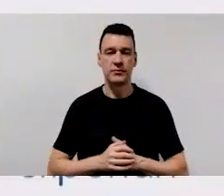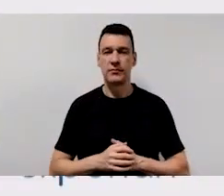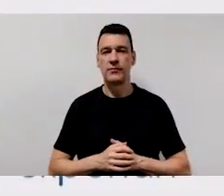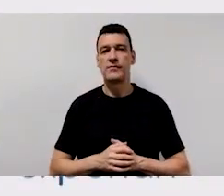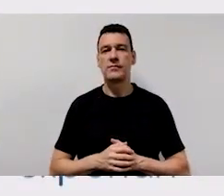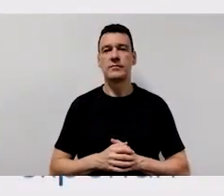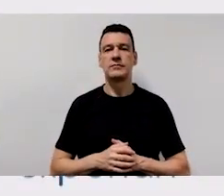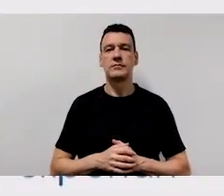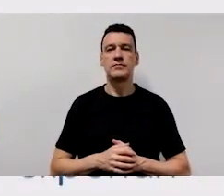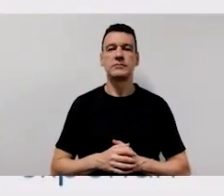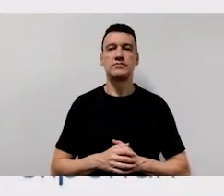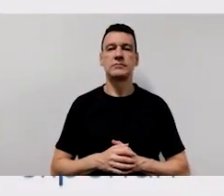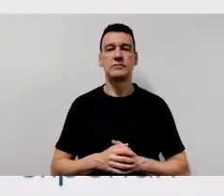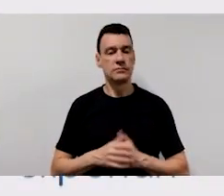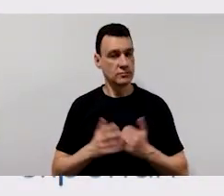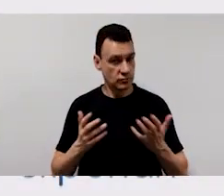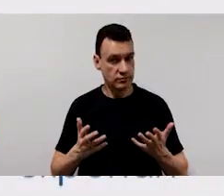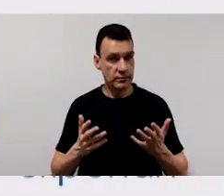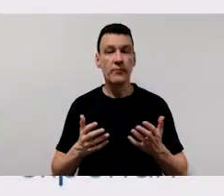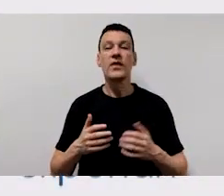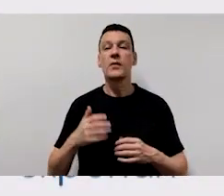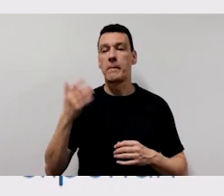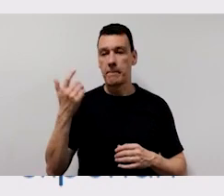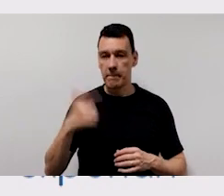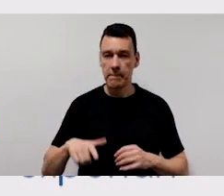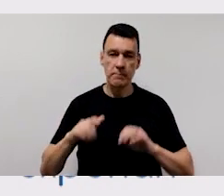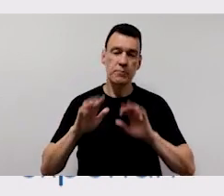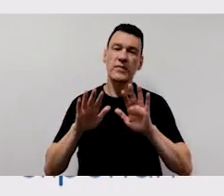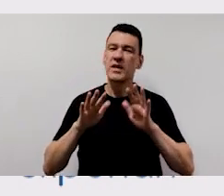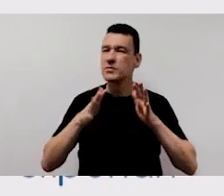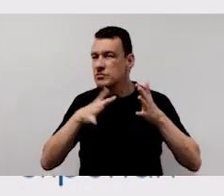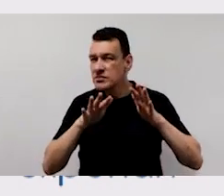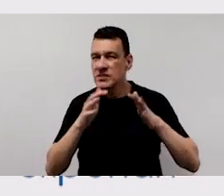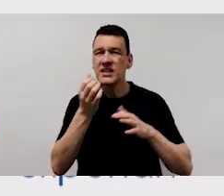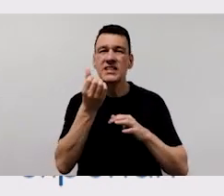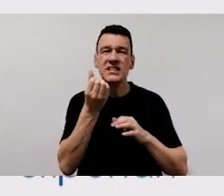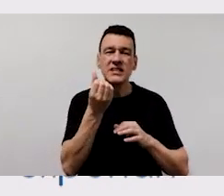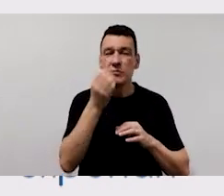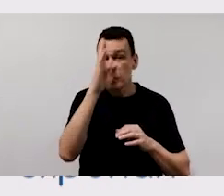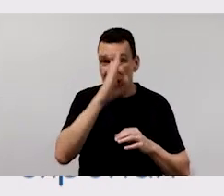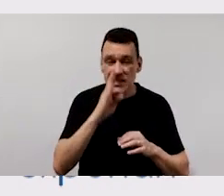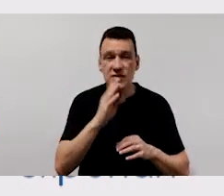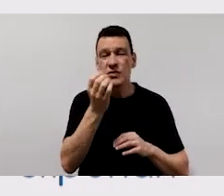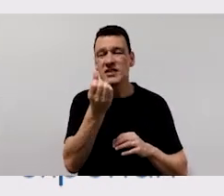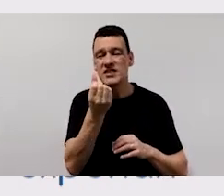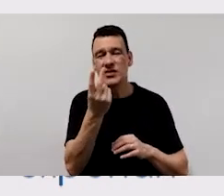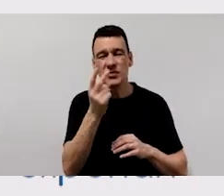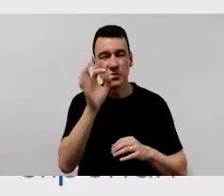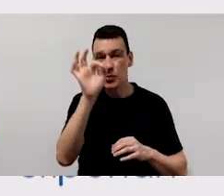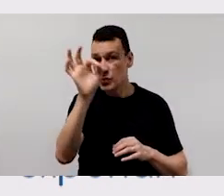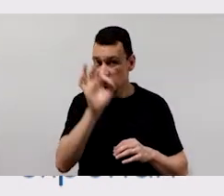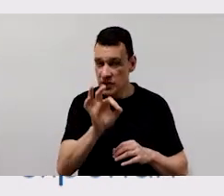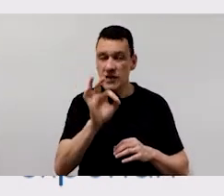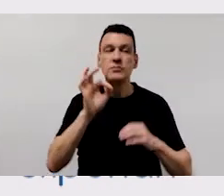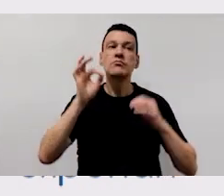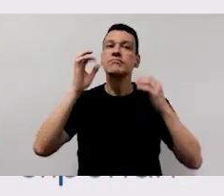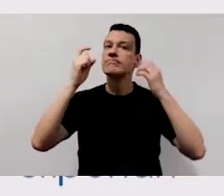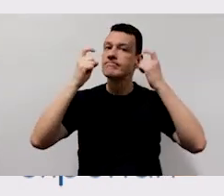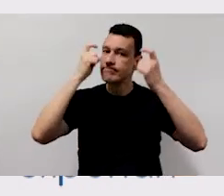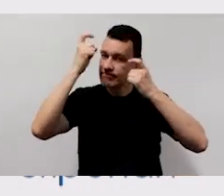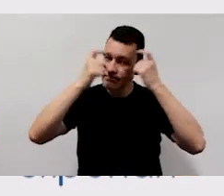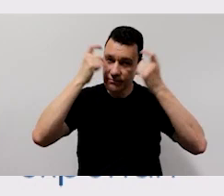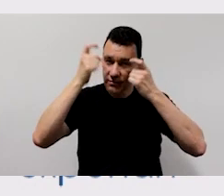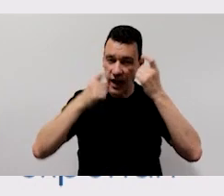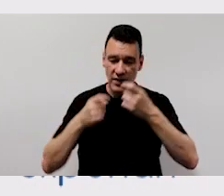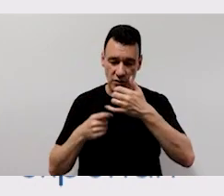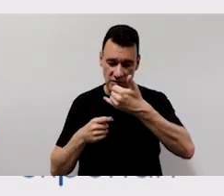Vamos lá. Aproximadamente 62% dos brasileiros têm preocupação com a realização de operações ou transações